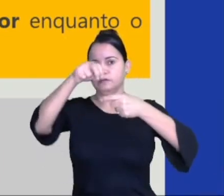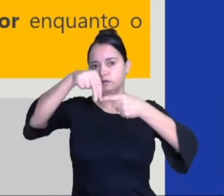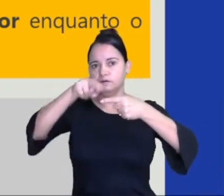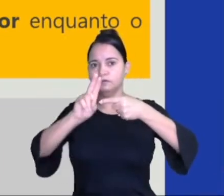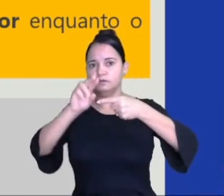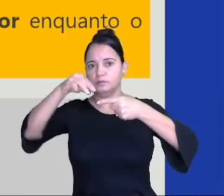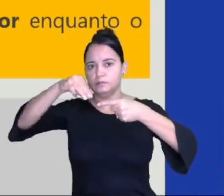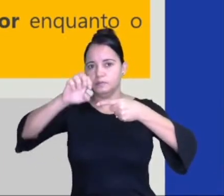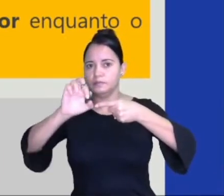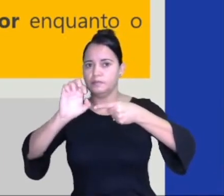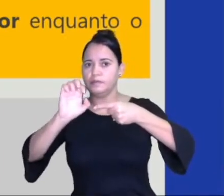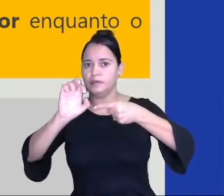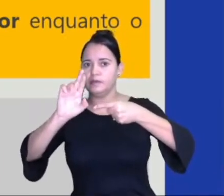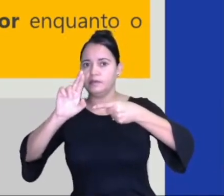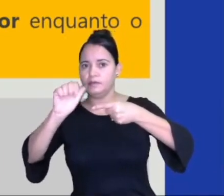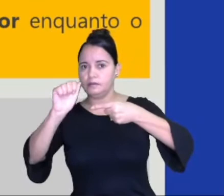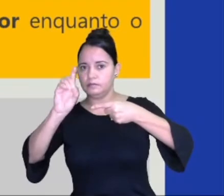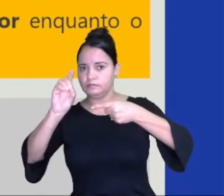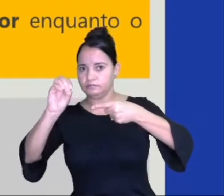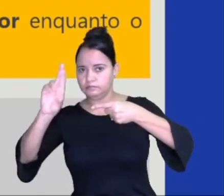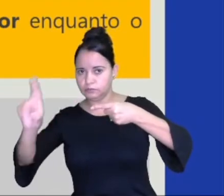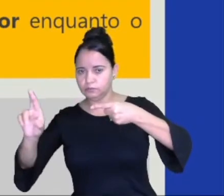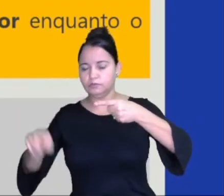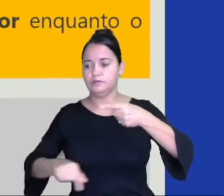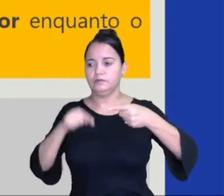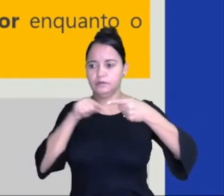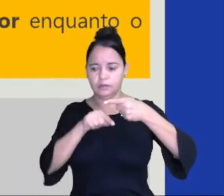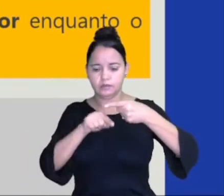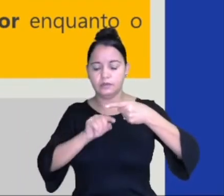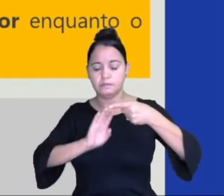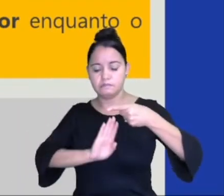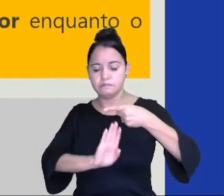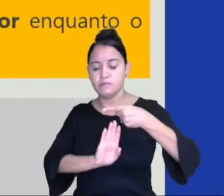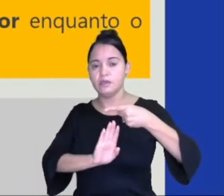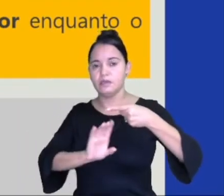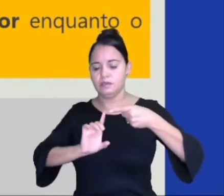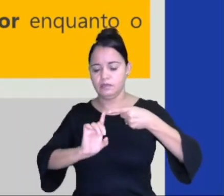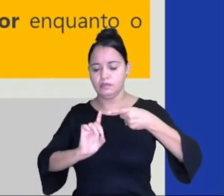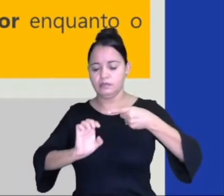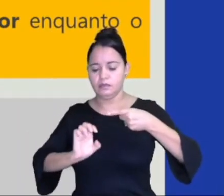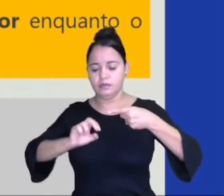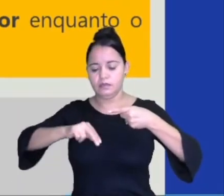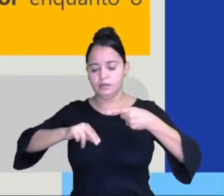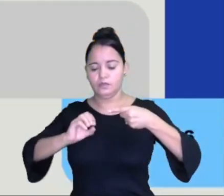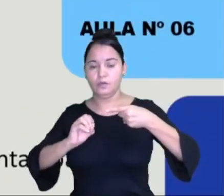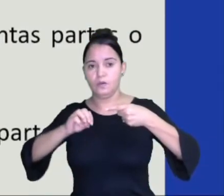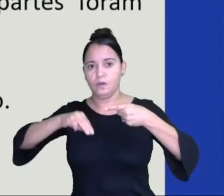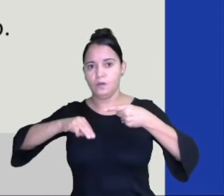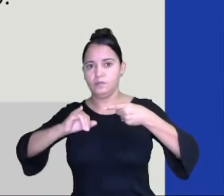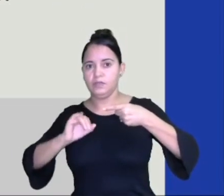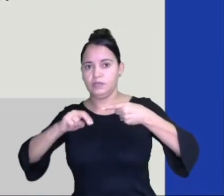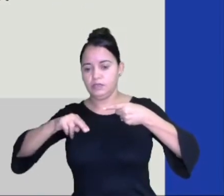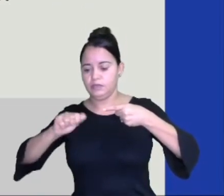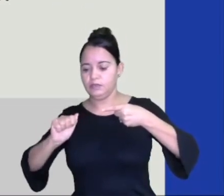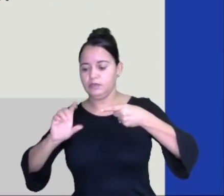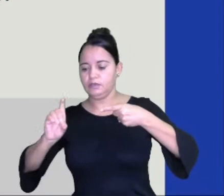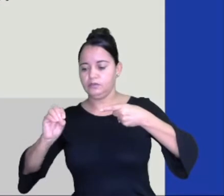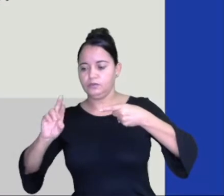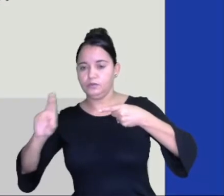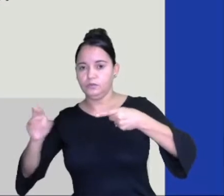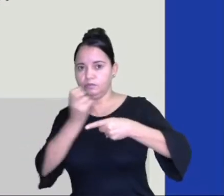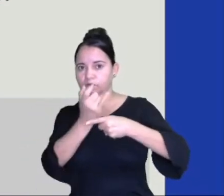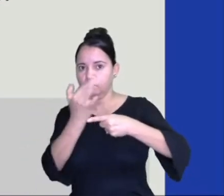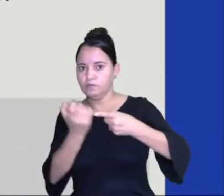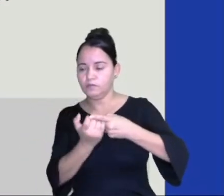é chamado de denominador. Não esquece isso, tá? Então, essa representação, ela é importante que você tenha em